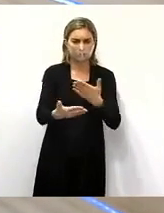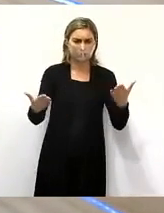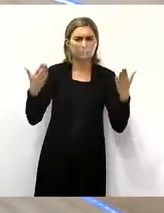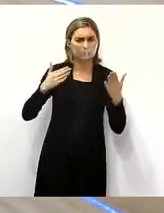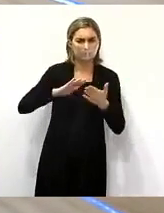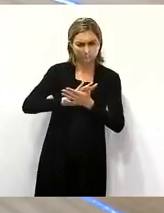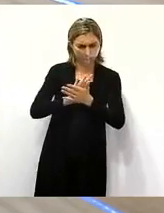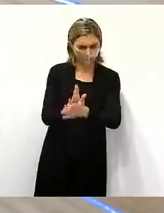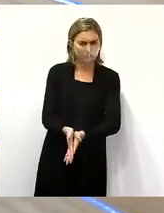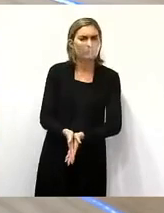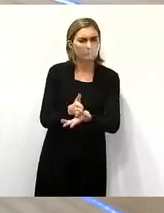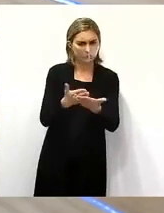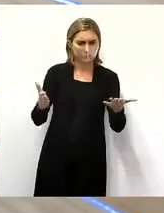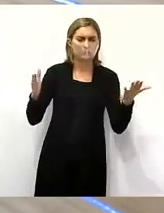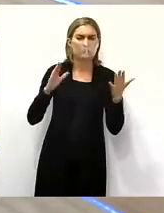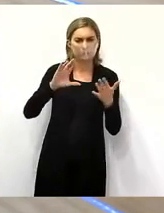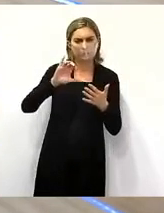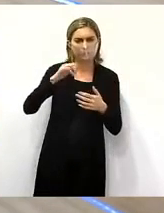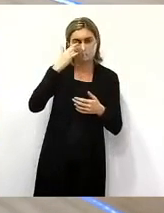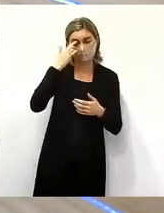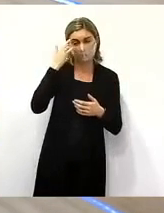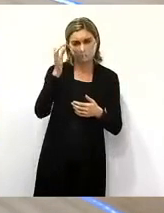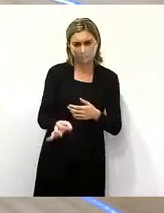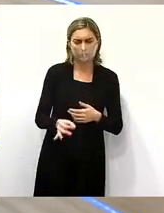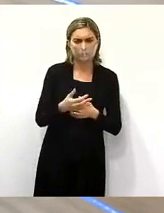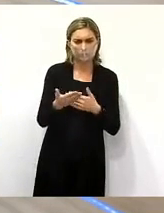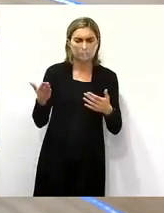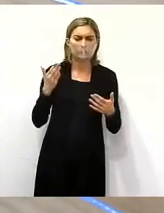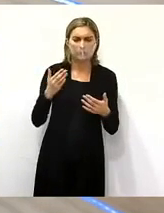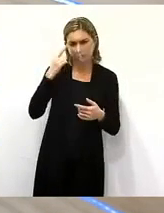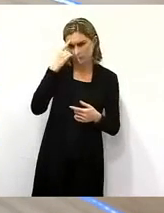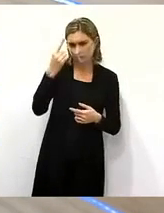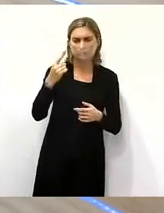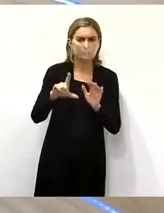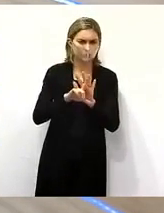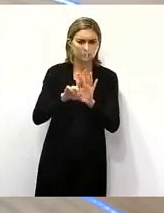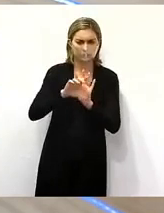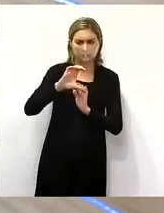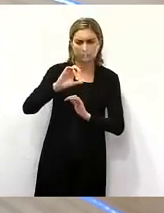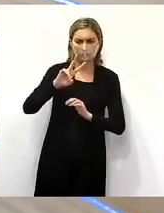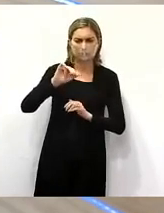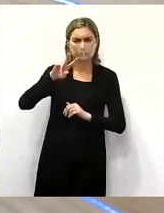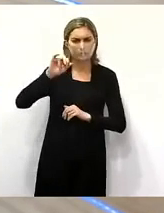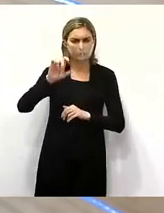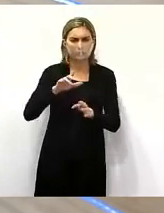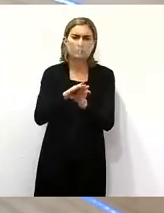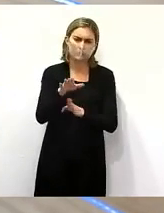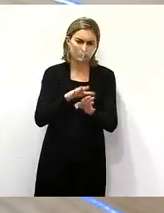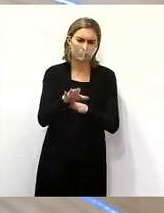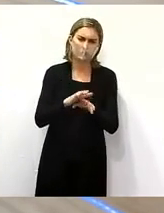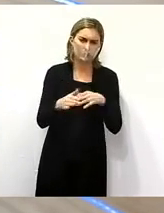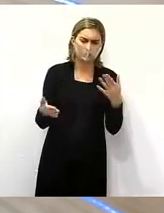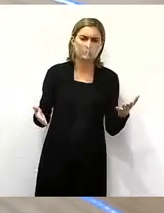ser cruel com o cidadão, tá certo? Então, esta é a ideia de lei civil, não é, como orientação para